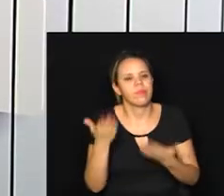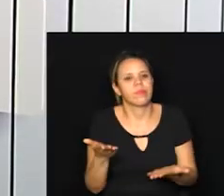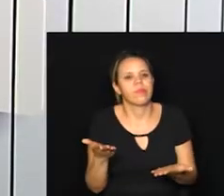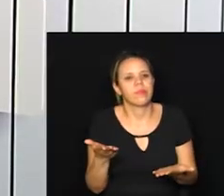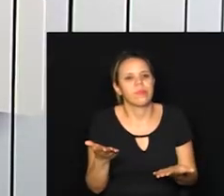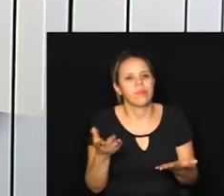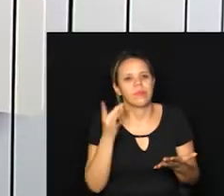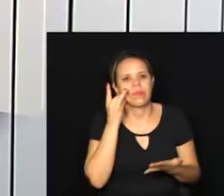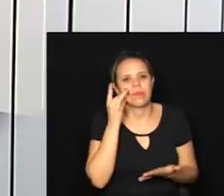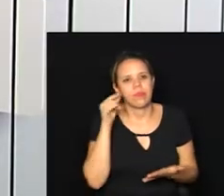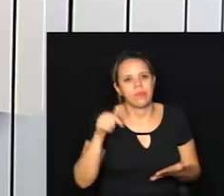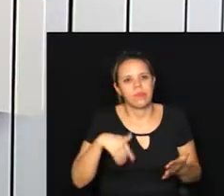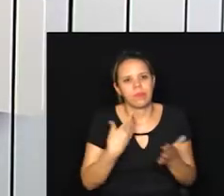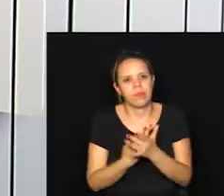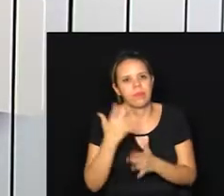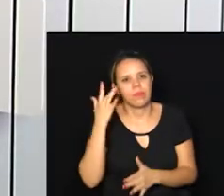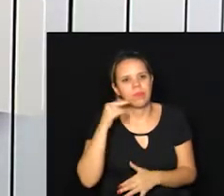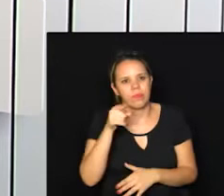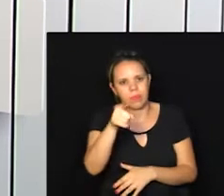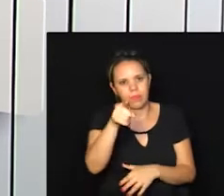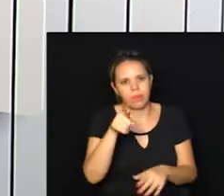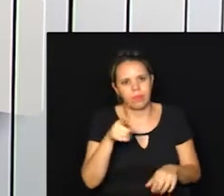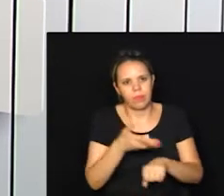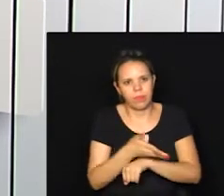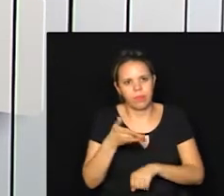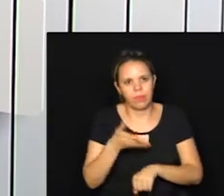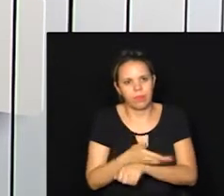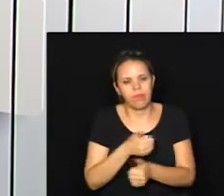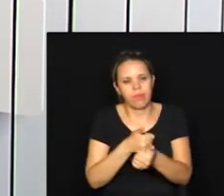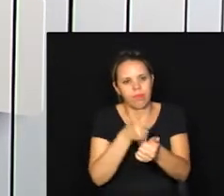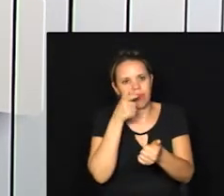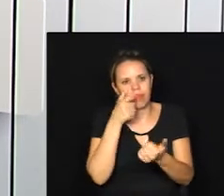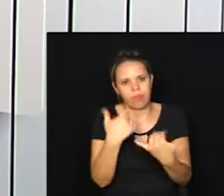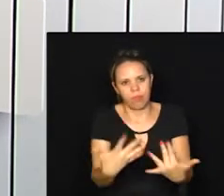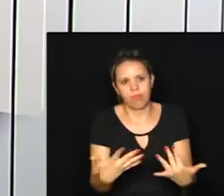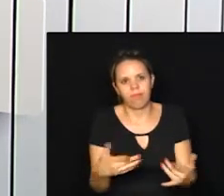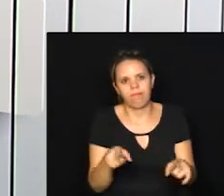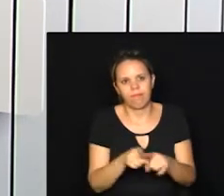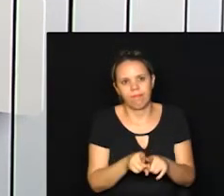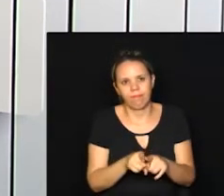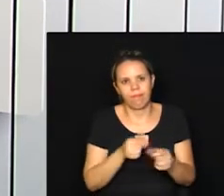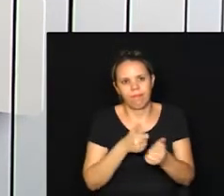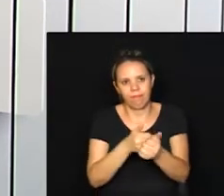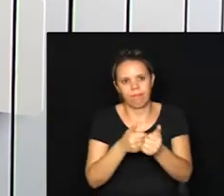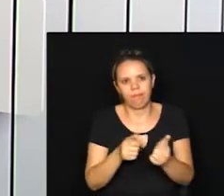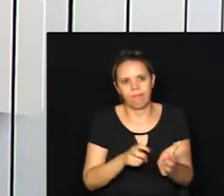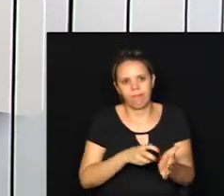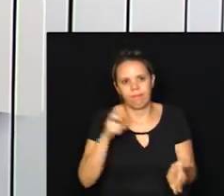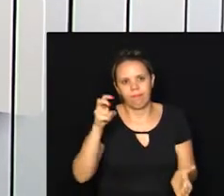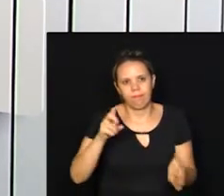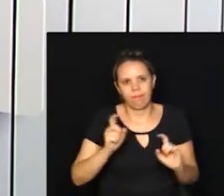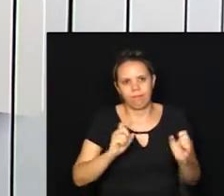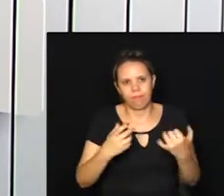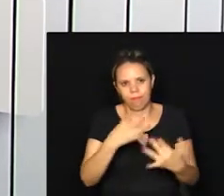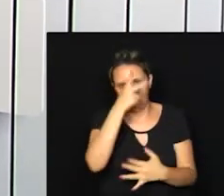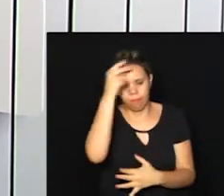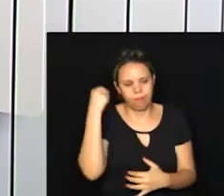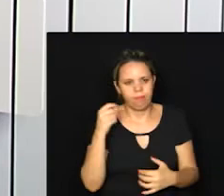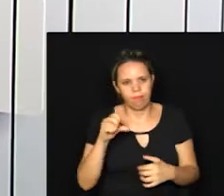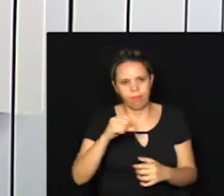sua presença. Até amanhã. Muito obrigado pela sua companhia e audiência. Você que está nos acompanhando desde a audiência pública às